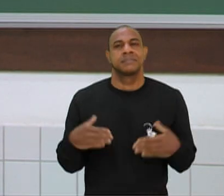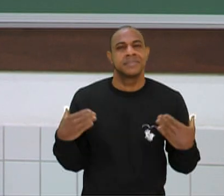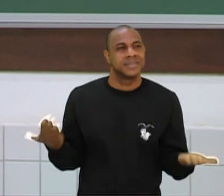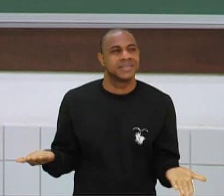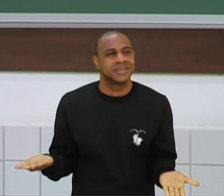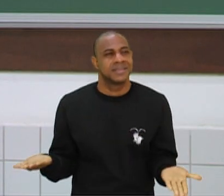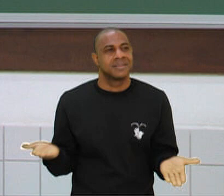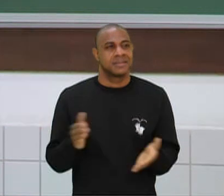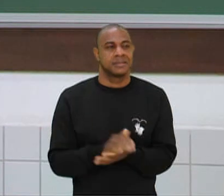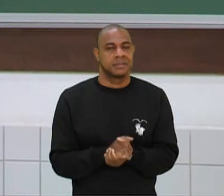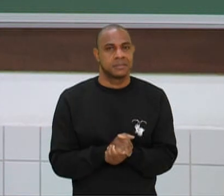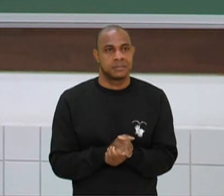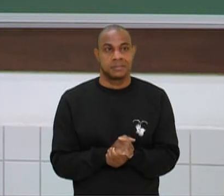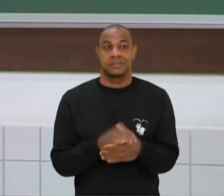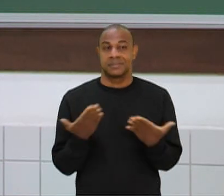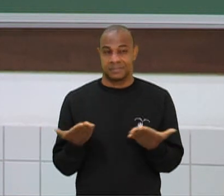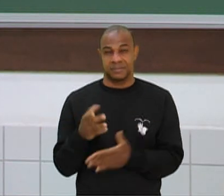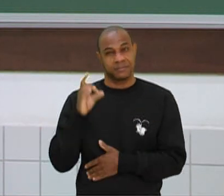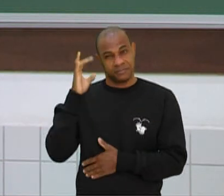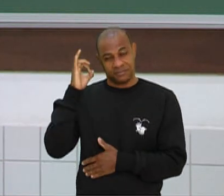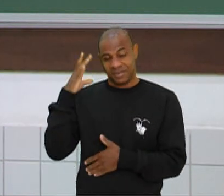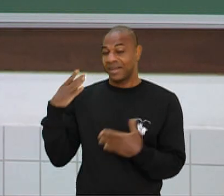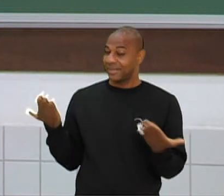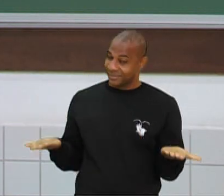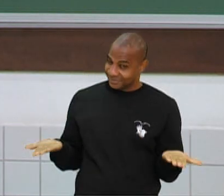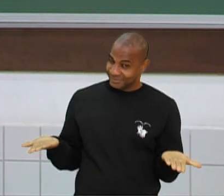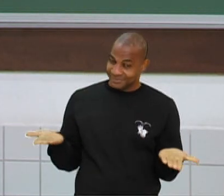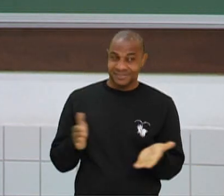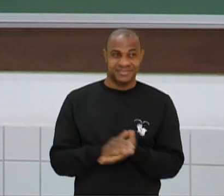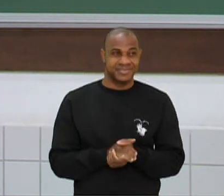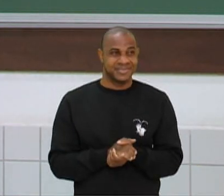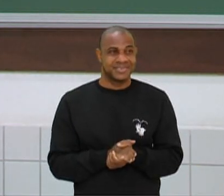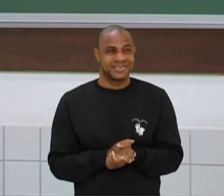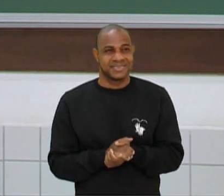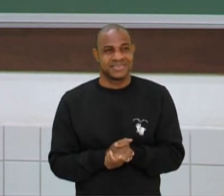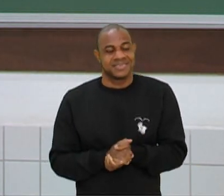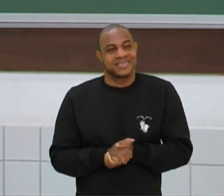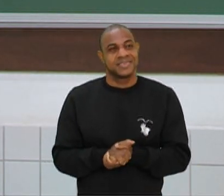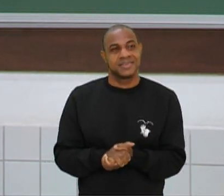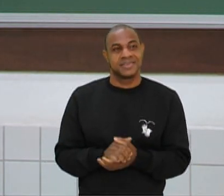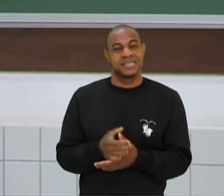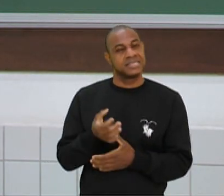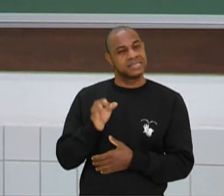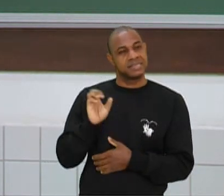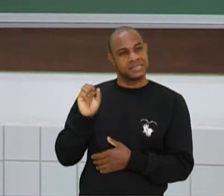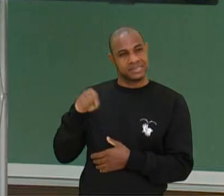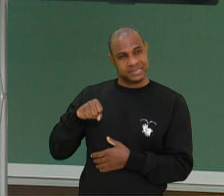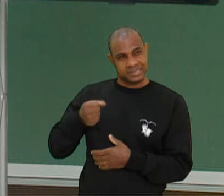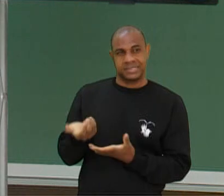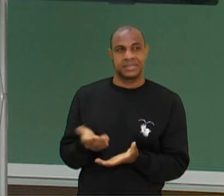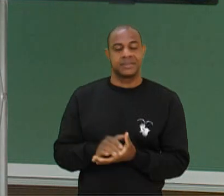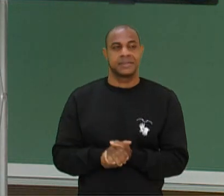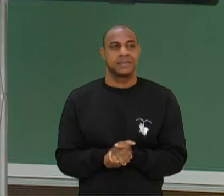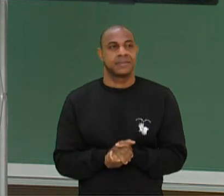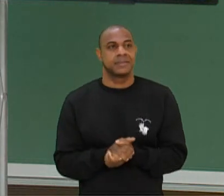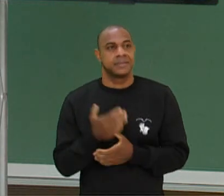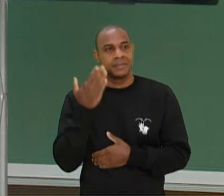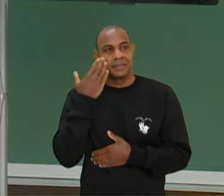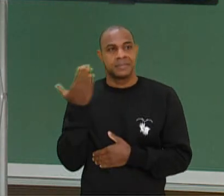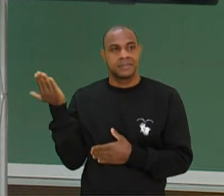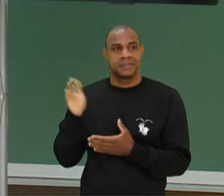Então, galerinha, foi super fácil, não é mesmo? Yes, teacher! Very good. Vamos lá. Too